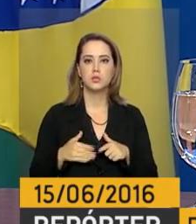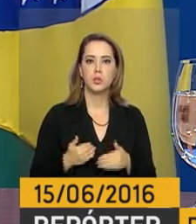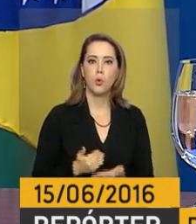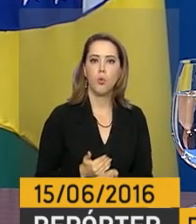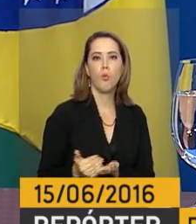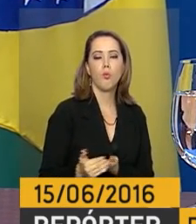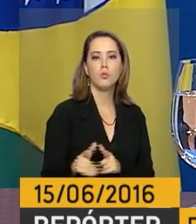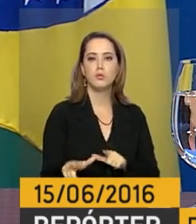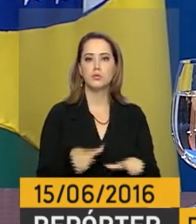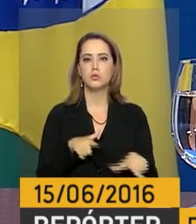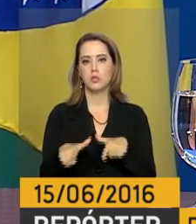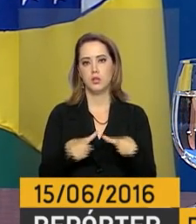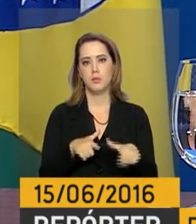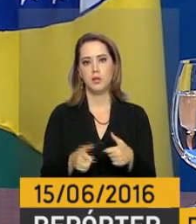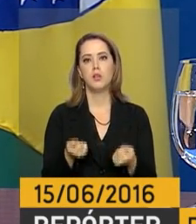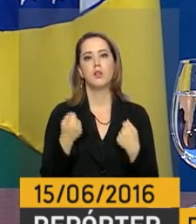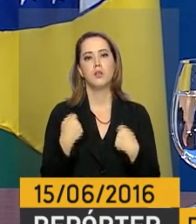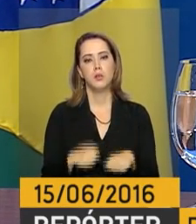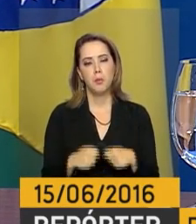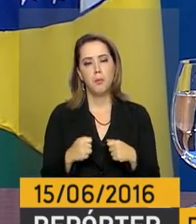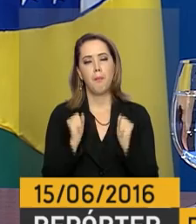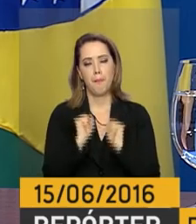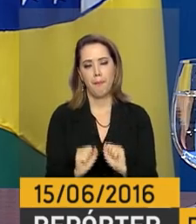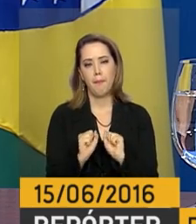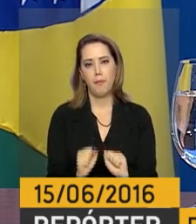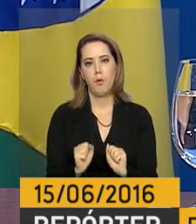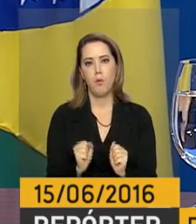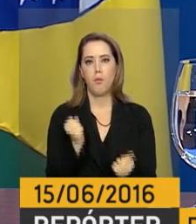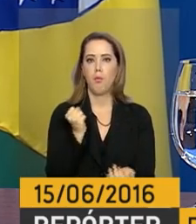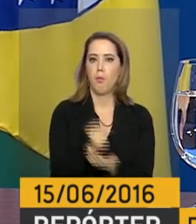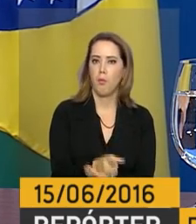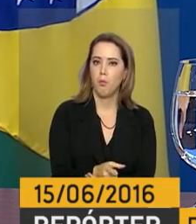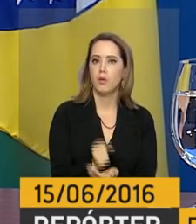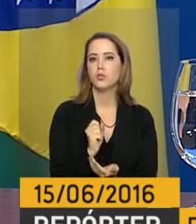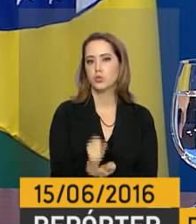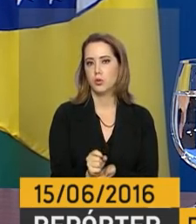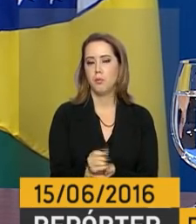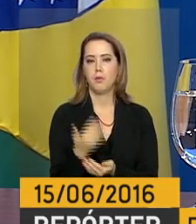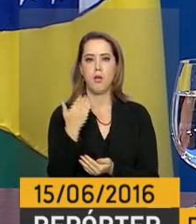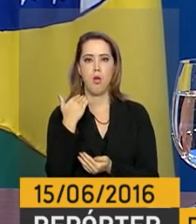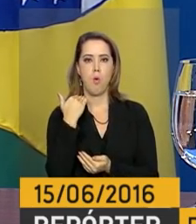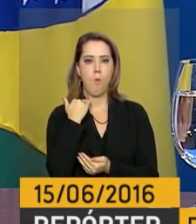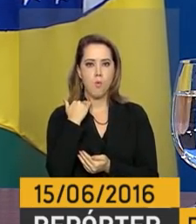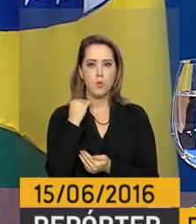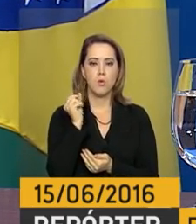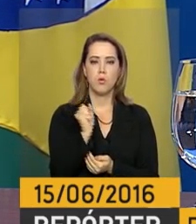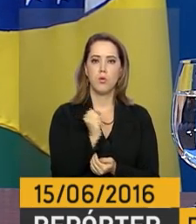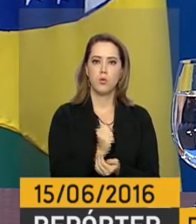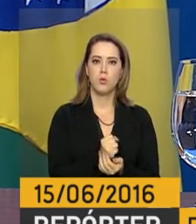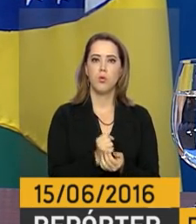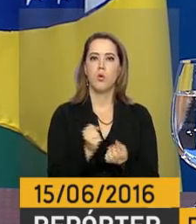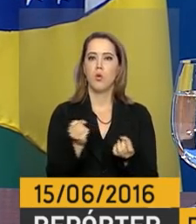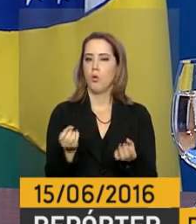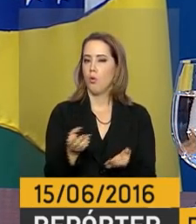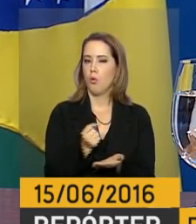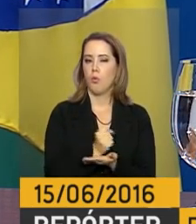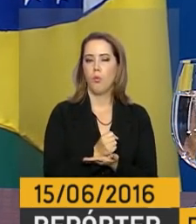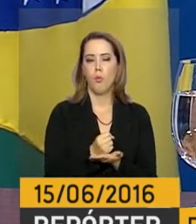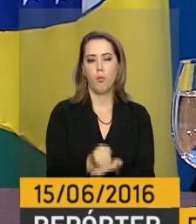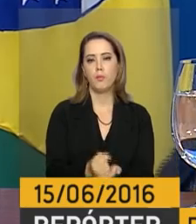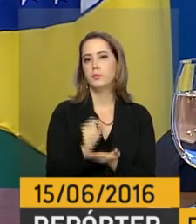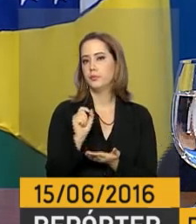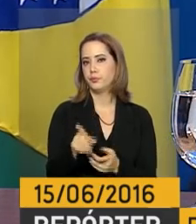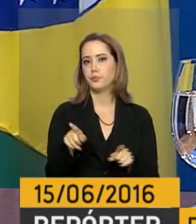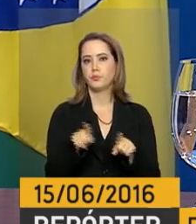ele pode voltar a consumir normalmente, os bancos voltarem a emprestar normalmente dentro desta situação, as